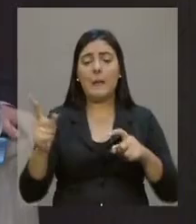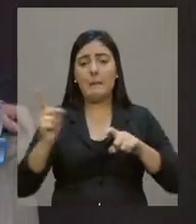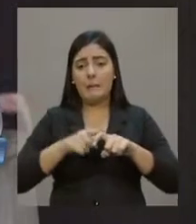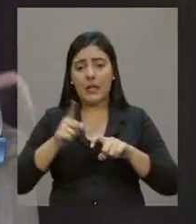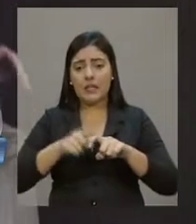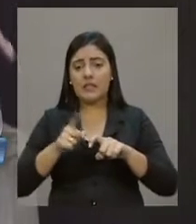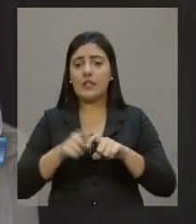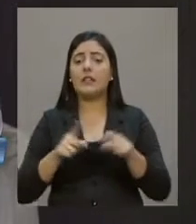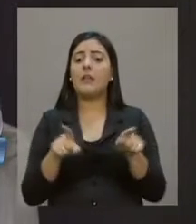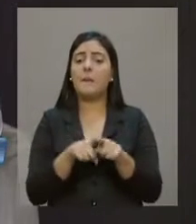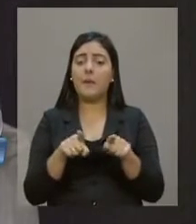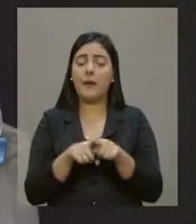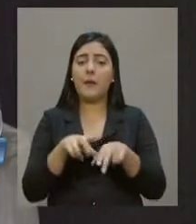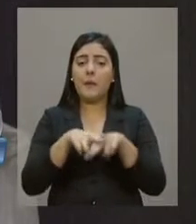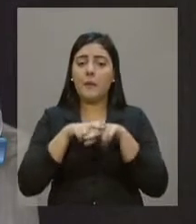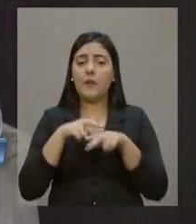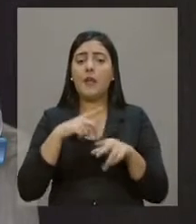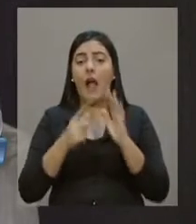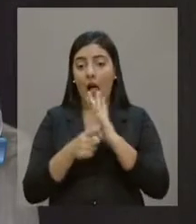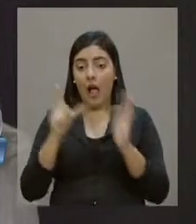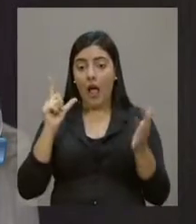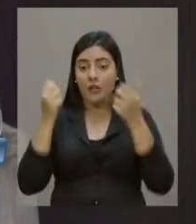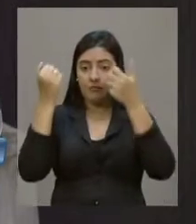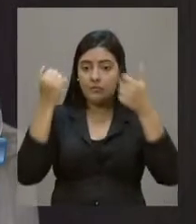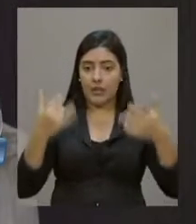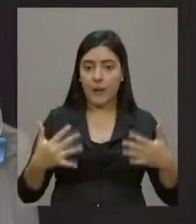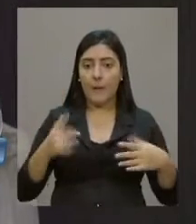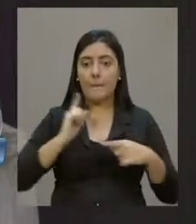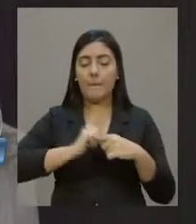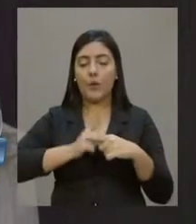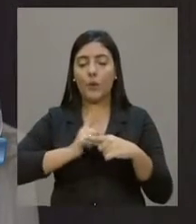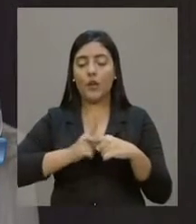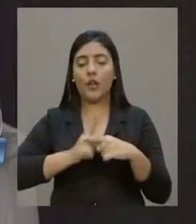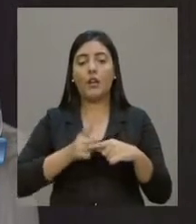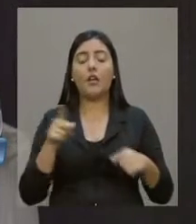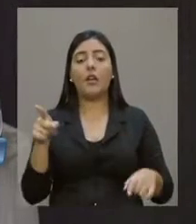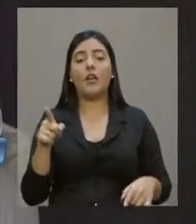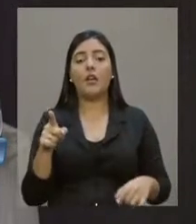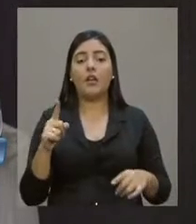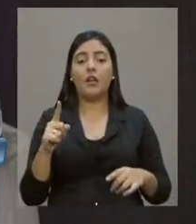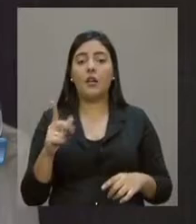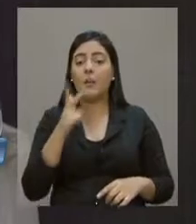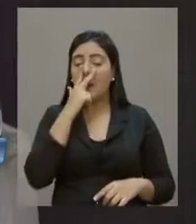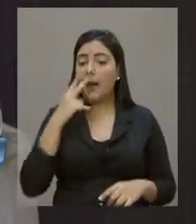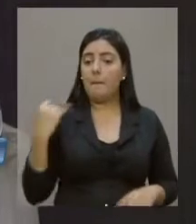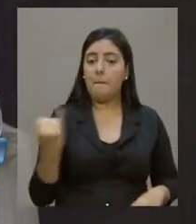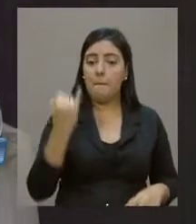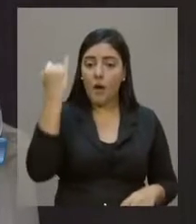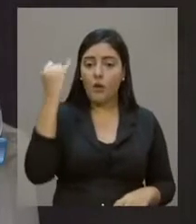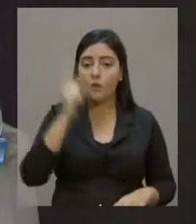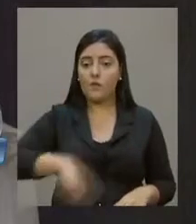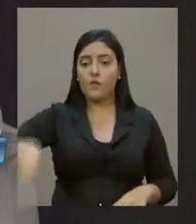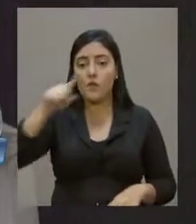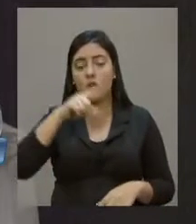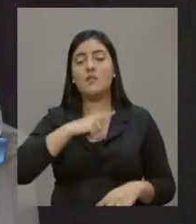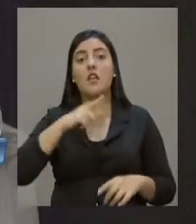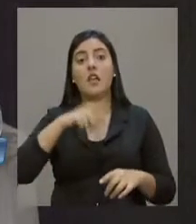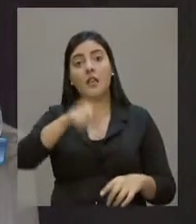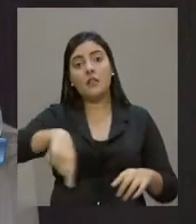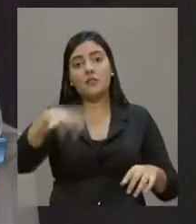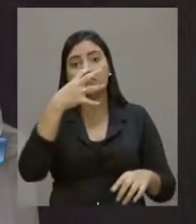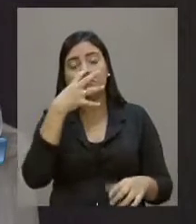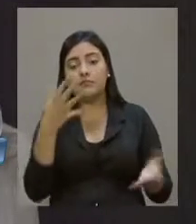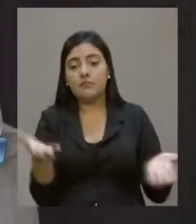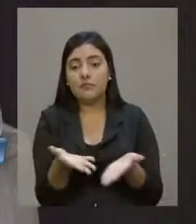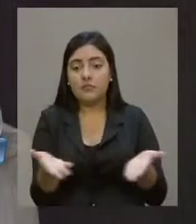Medicina. Eu estou fazendo esse preâmbulo porque é absolutamente importante que o nosso telespectador pense